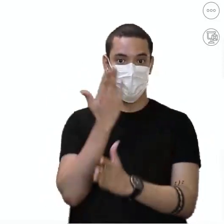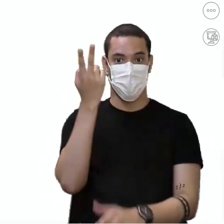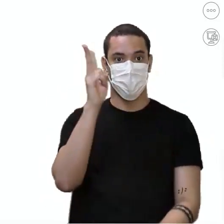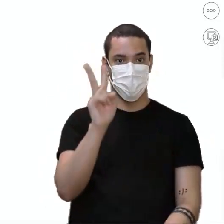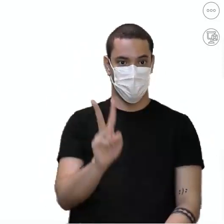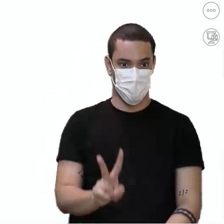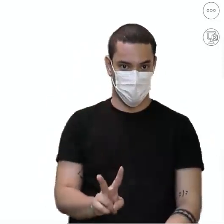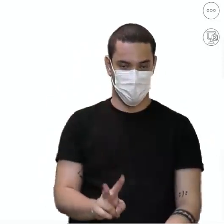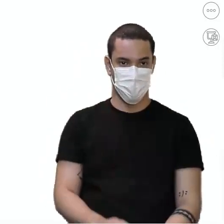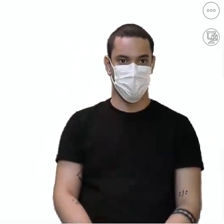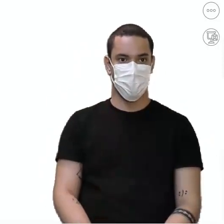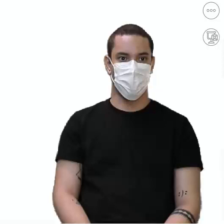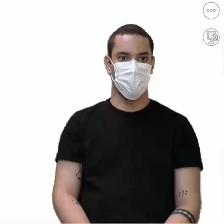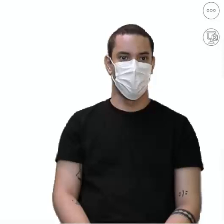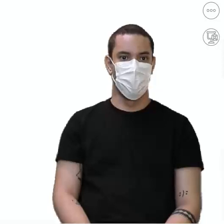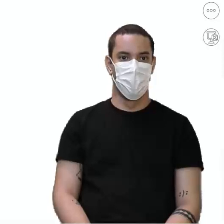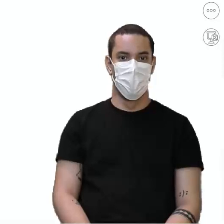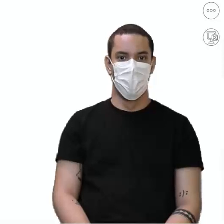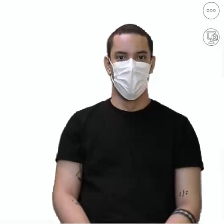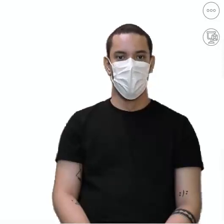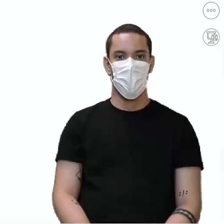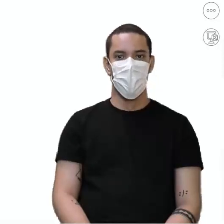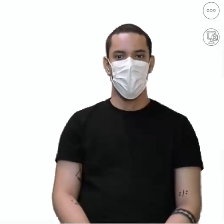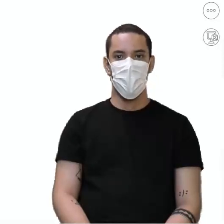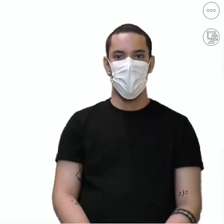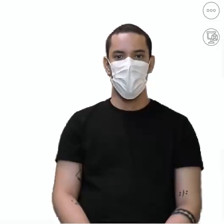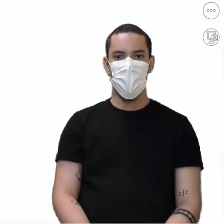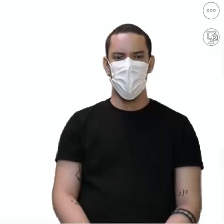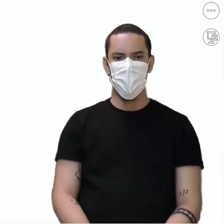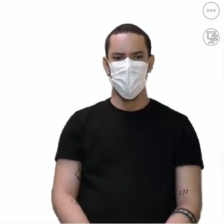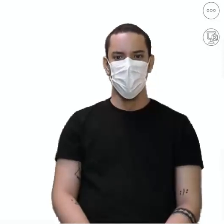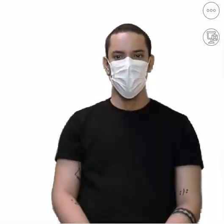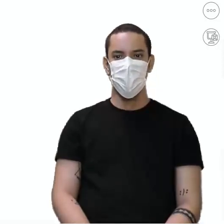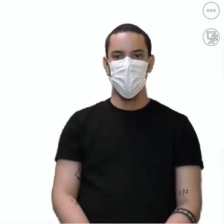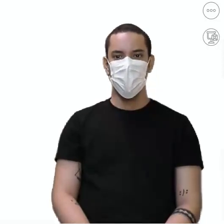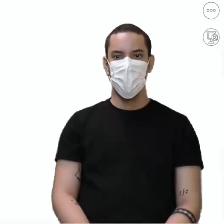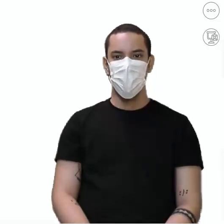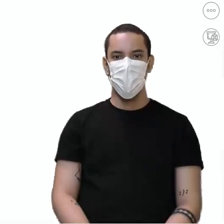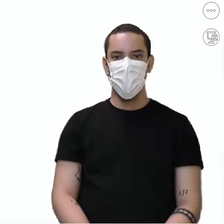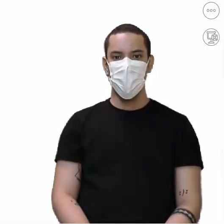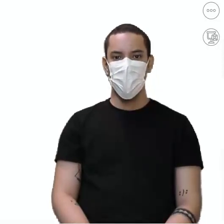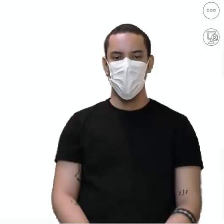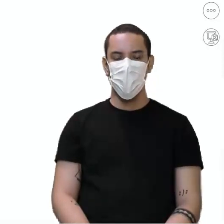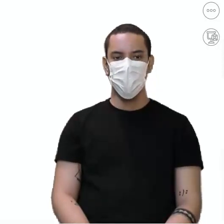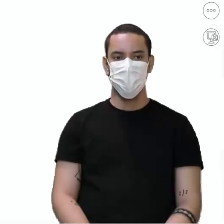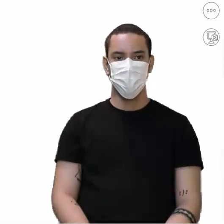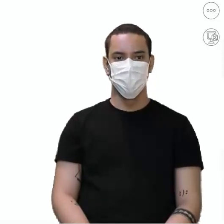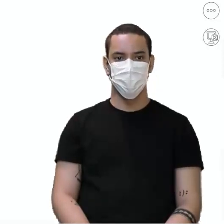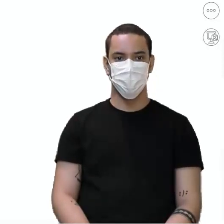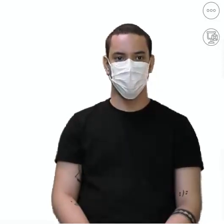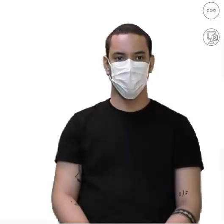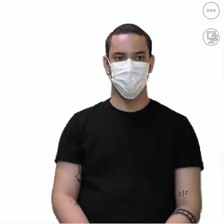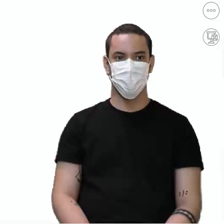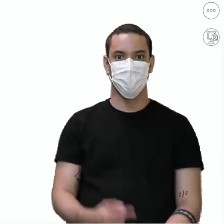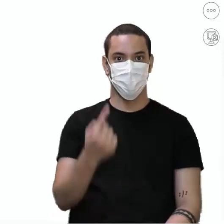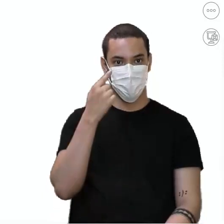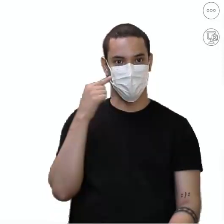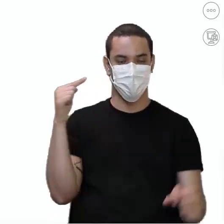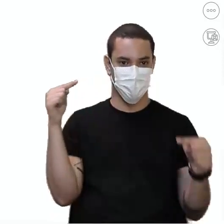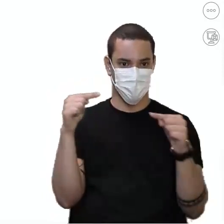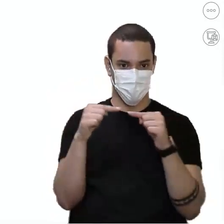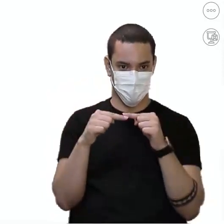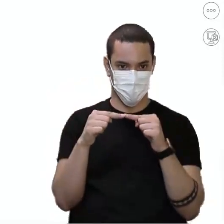que nós vamos usar qual? Não é 2 vezes, não é 3 vezes, não é 4 vezes. Não são, na verdade, não são 5 vezes. Olha a